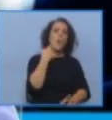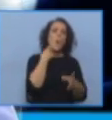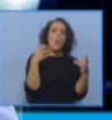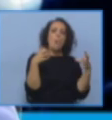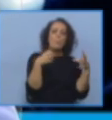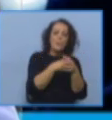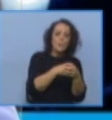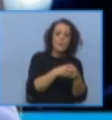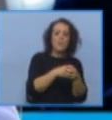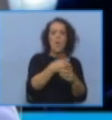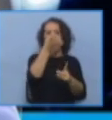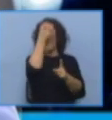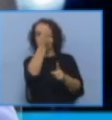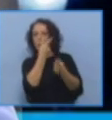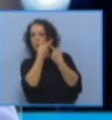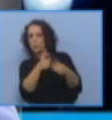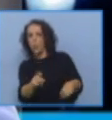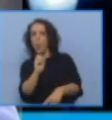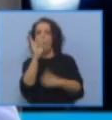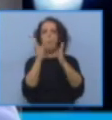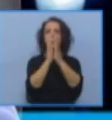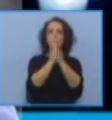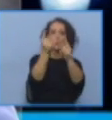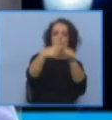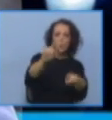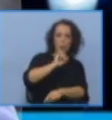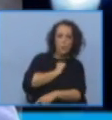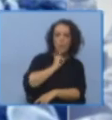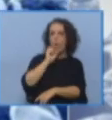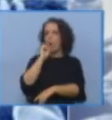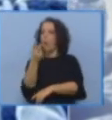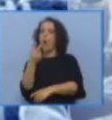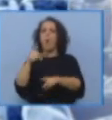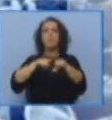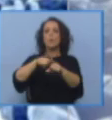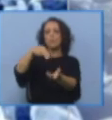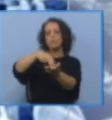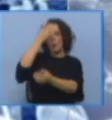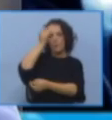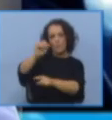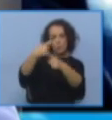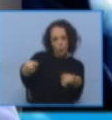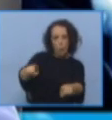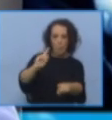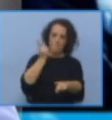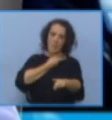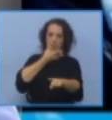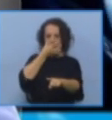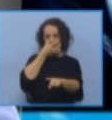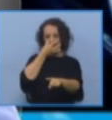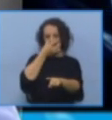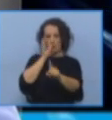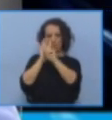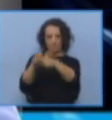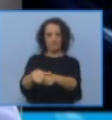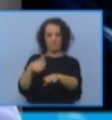pensarem diferente de mim, de professarem uma religião diferente da minha, ou ter uma posição política diferente, que eu devo desprezar ou não devo contar com